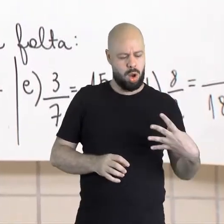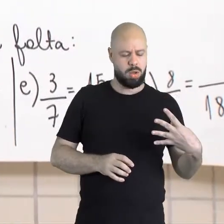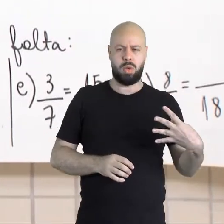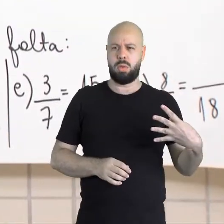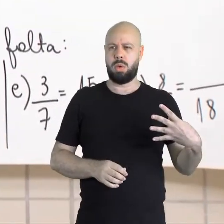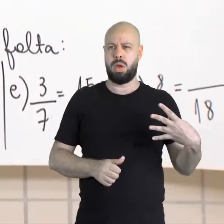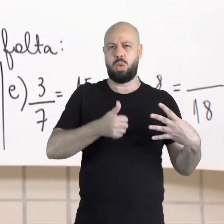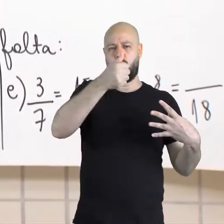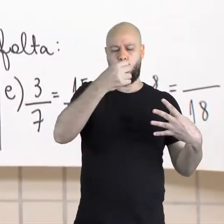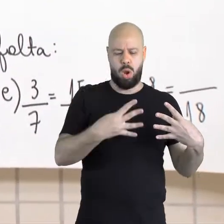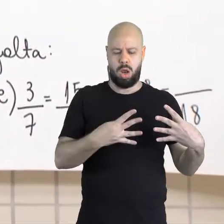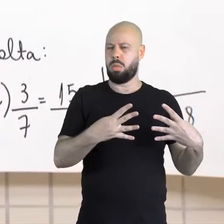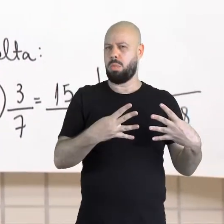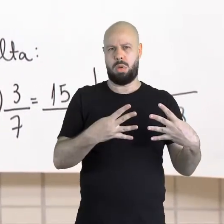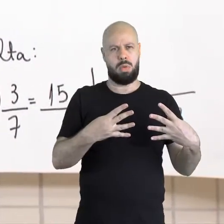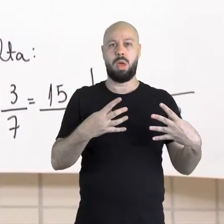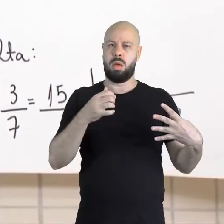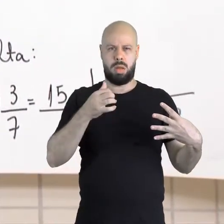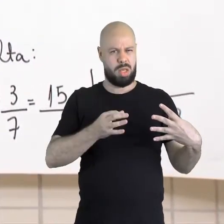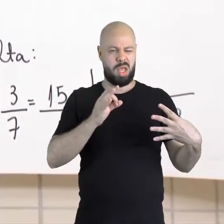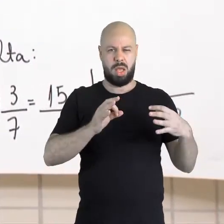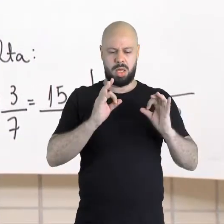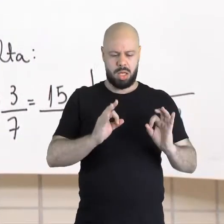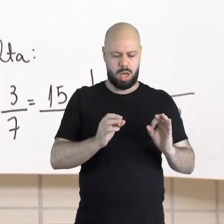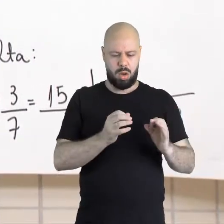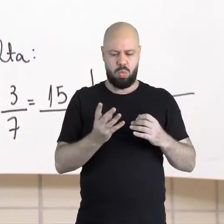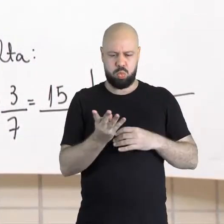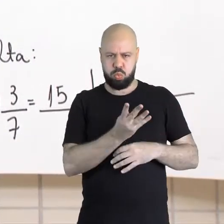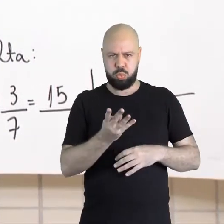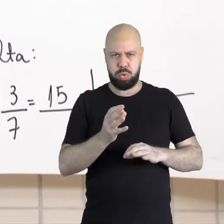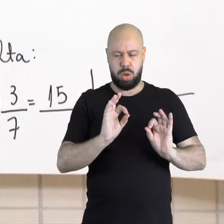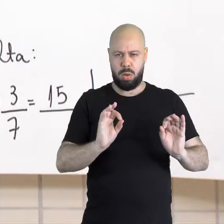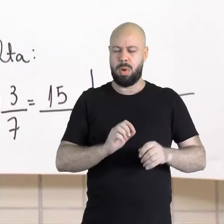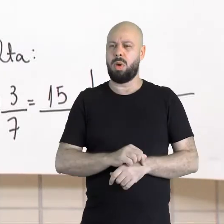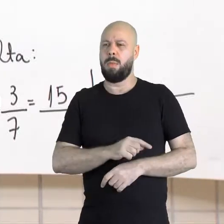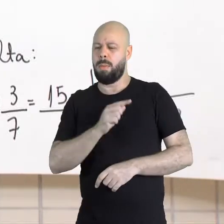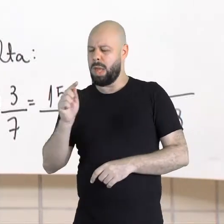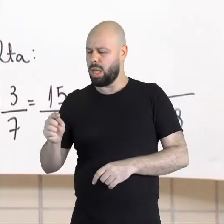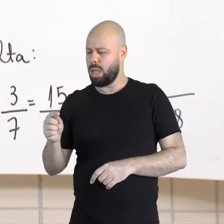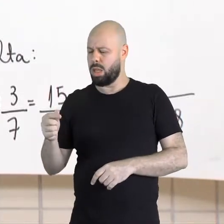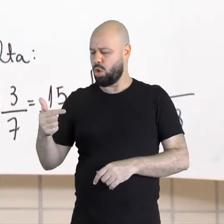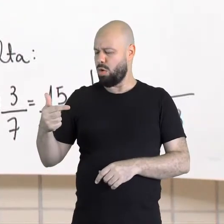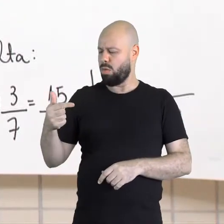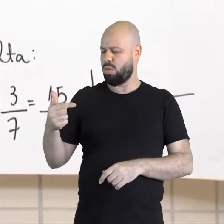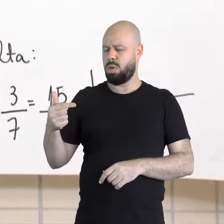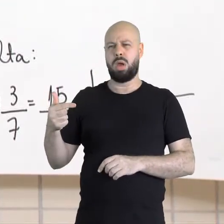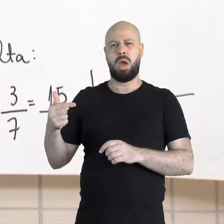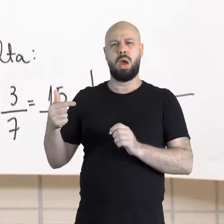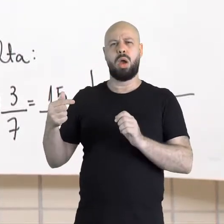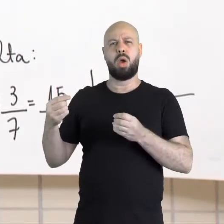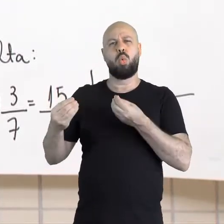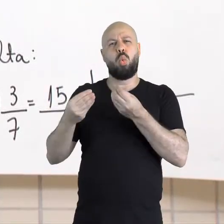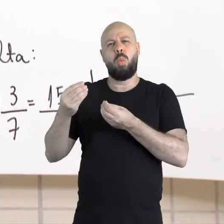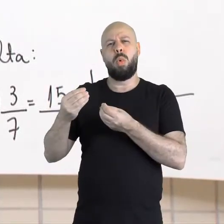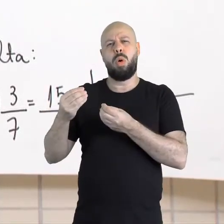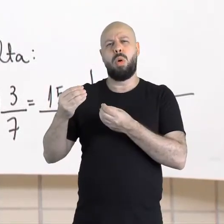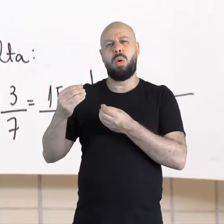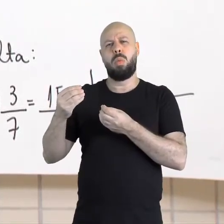tá 4, falta esse para ficar 4. Como que eu faço para esse ficar 4? Eu tenho